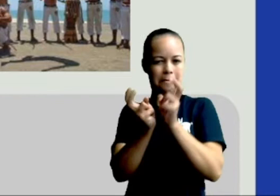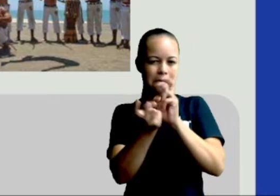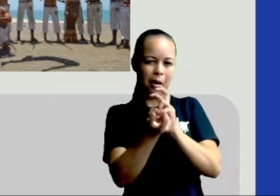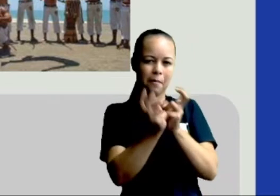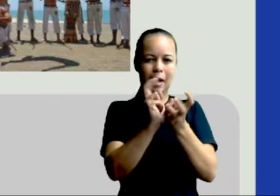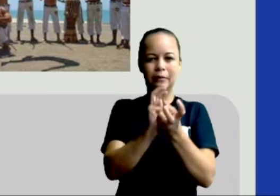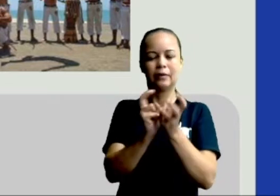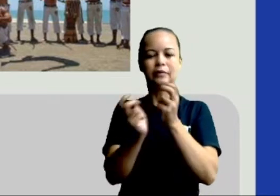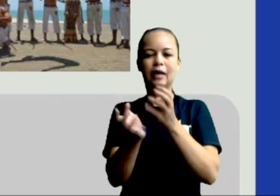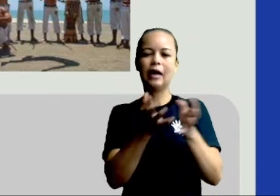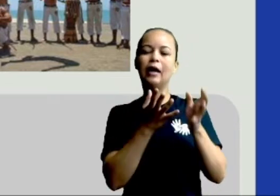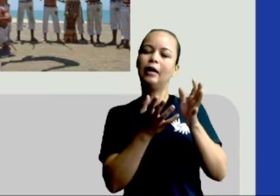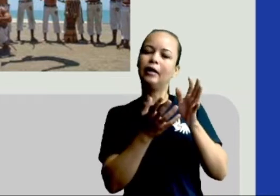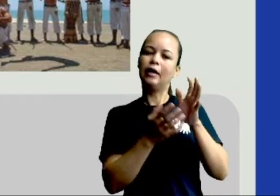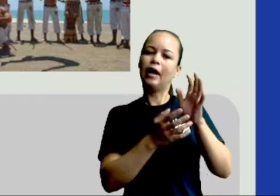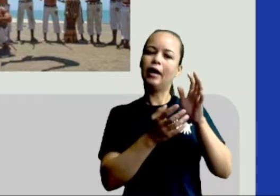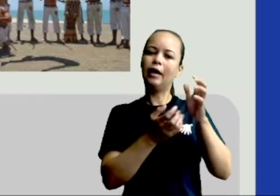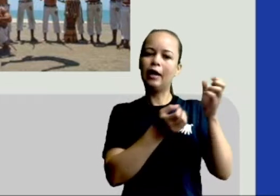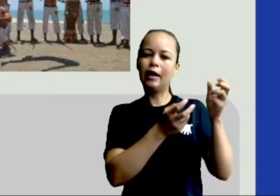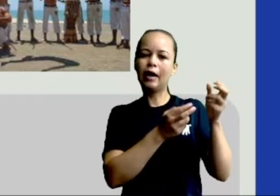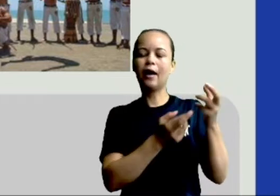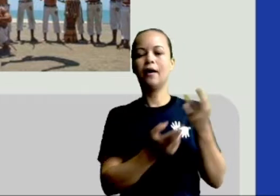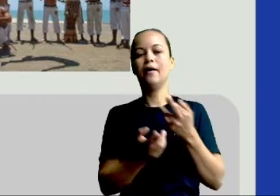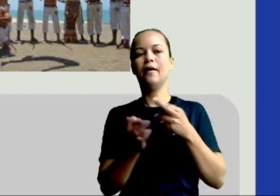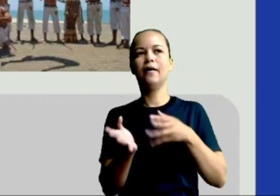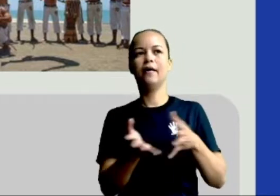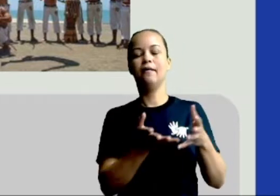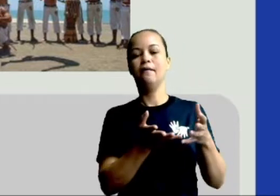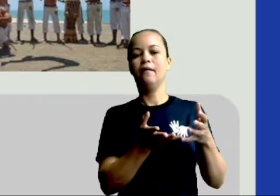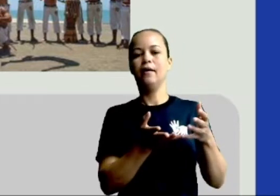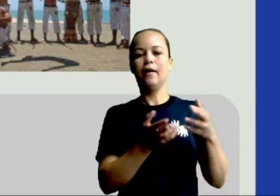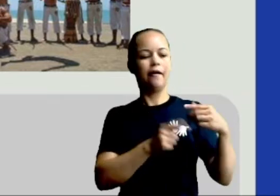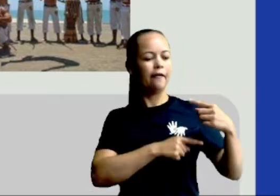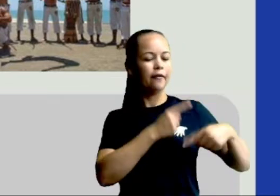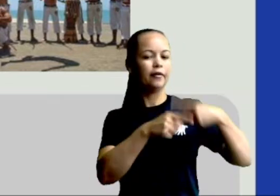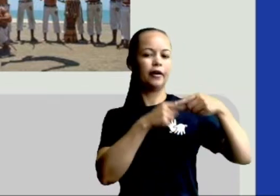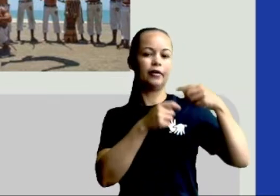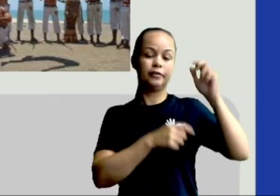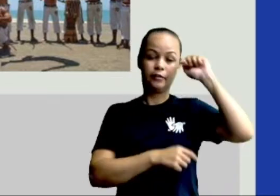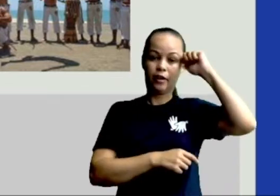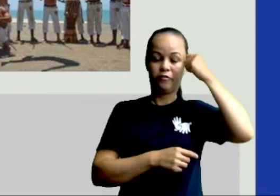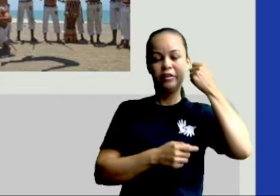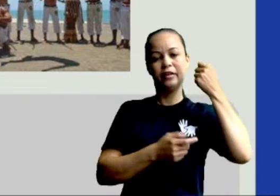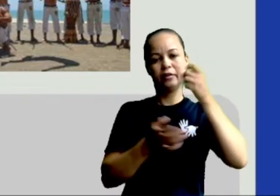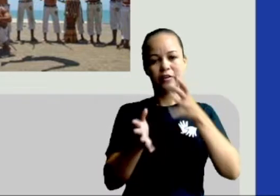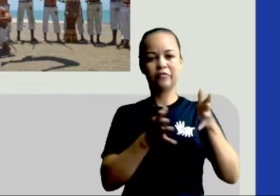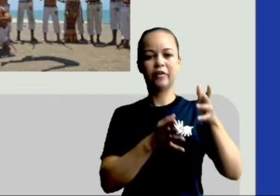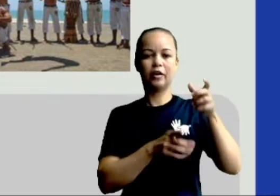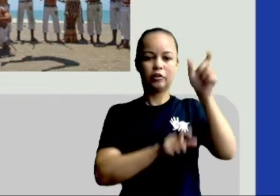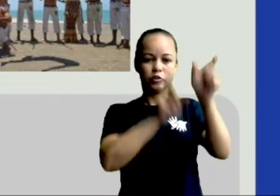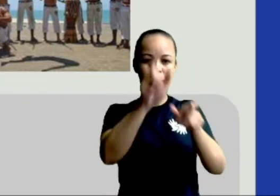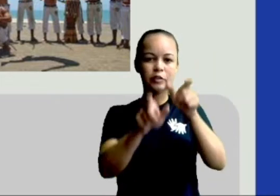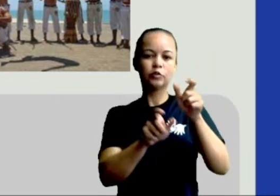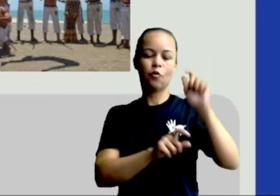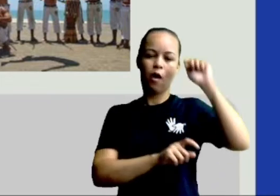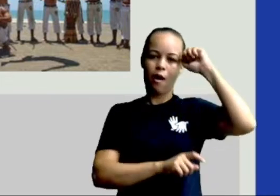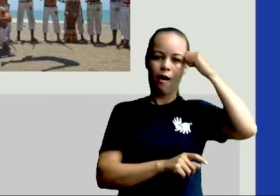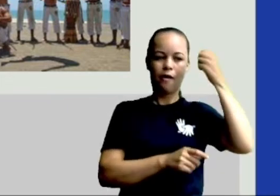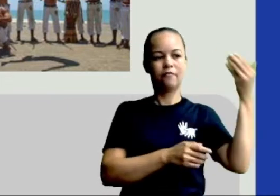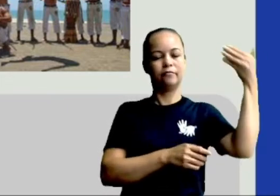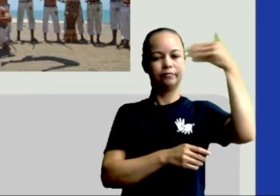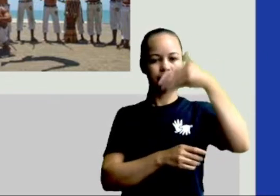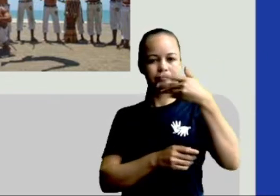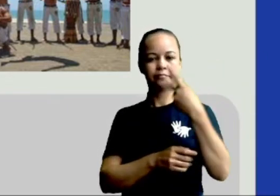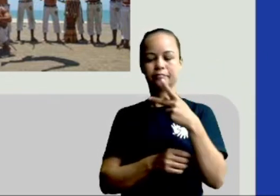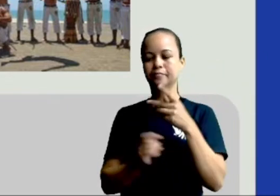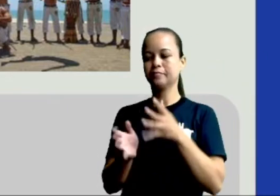para a gente. Ela foi trazida para a gente a partir dos negros que vieram de lá da África, tá bom? Então, a cultura